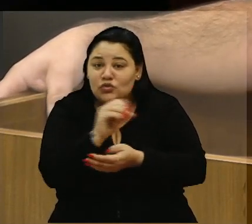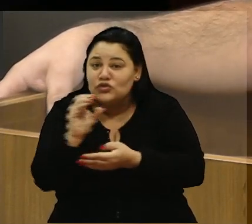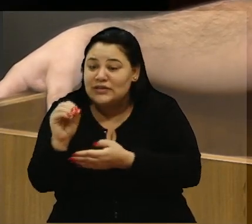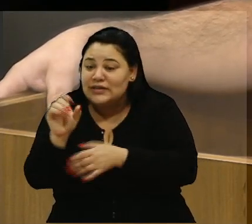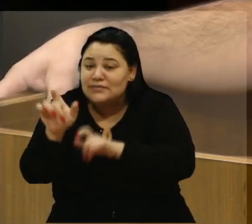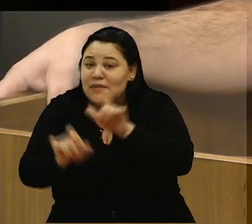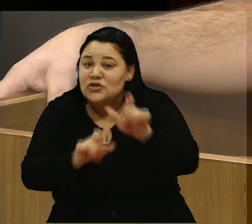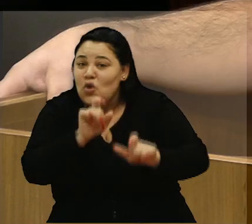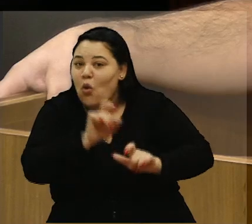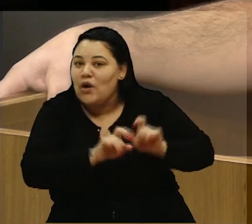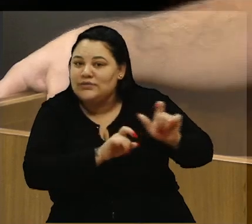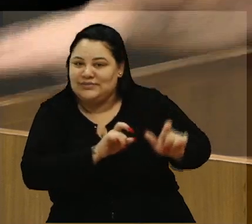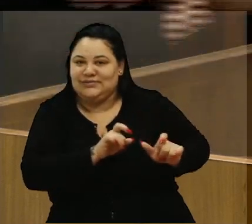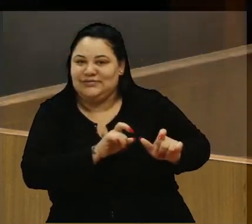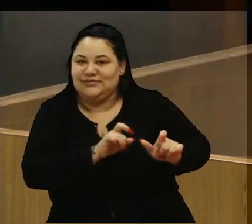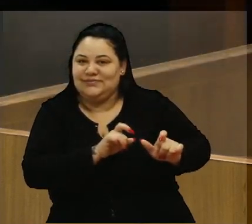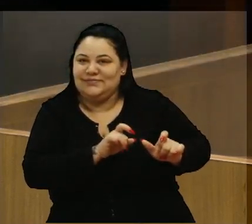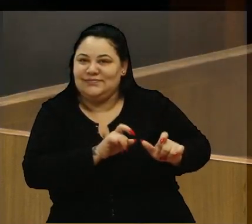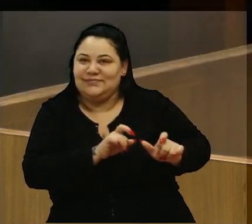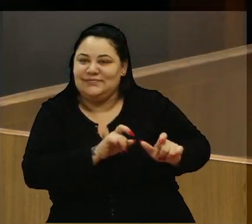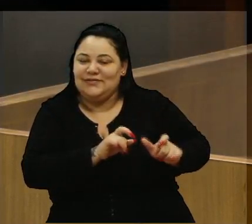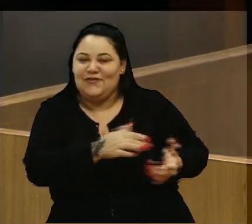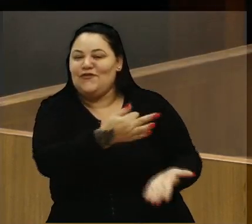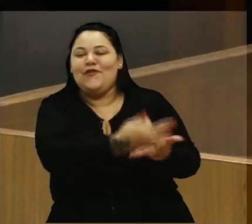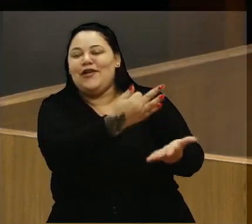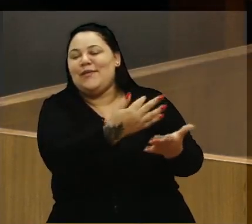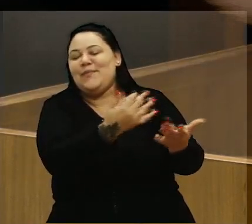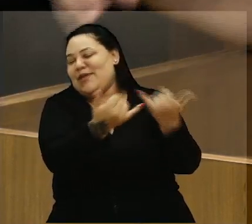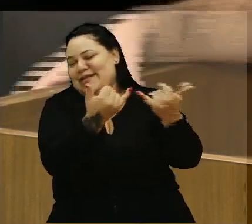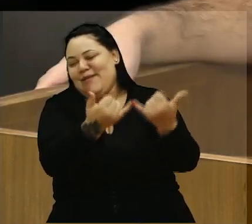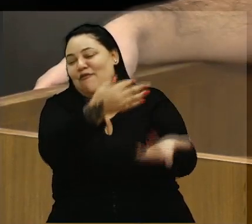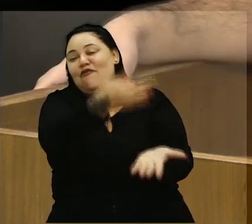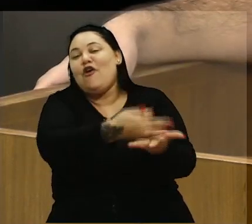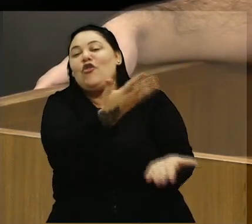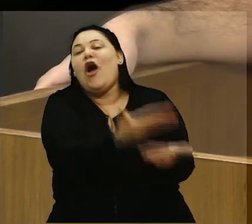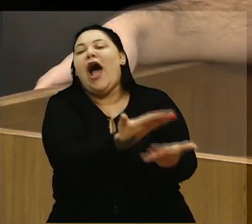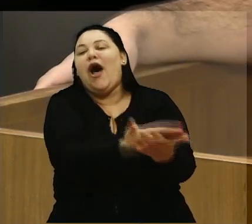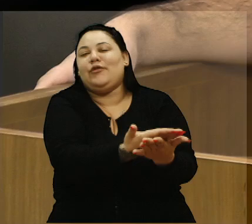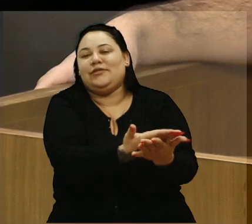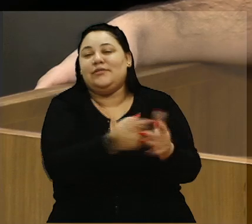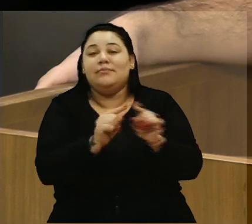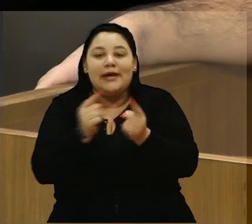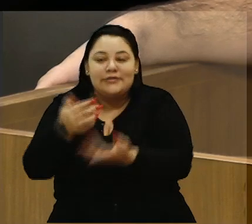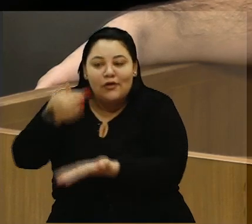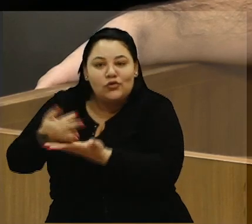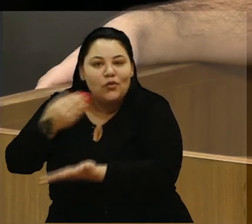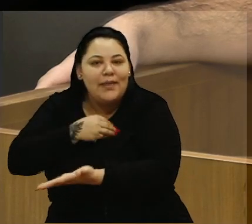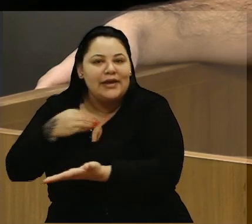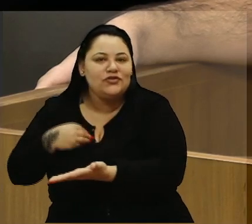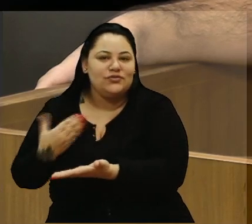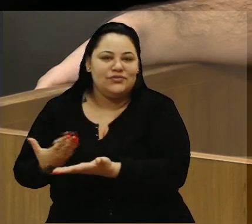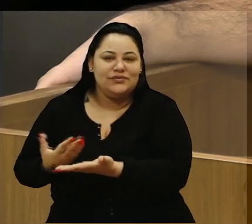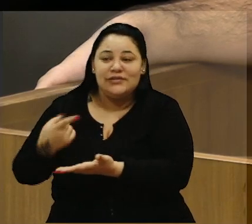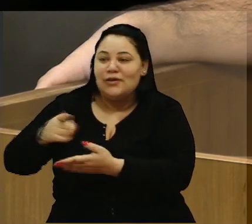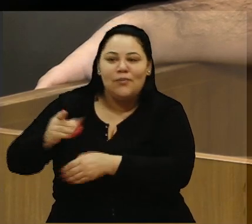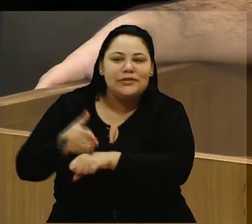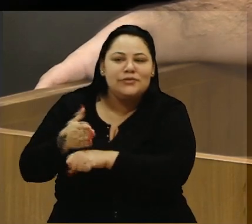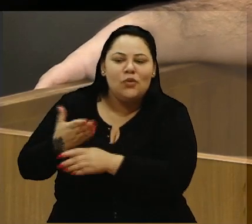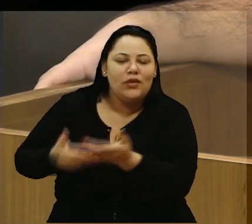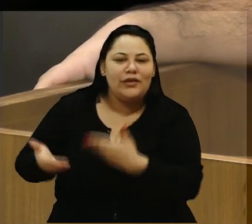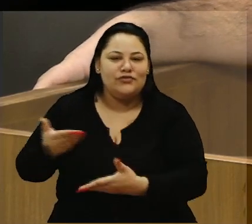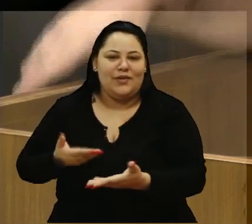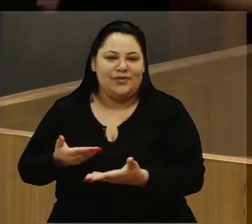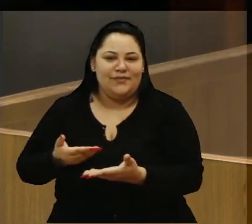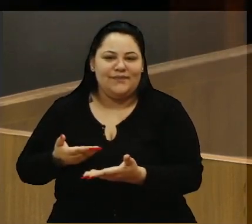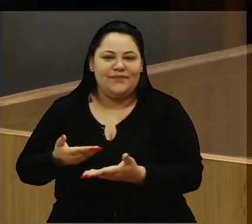pessoas que, como se fosse, gazearam a aula, mas gazearam as consultas, né?